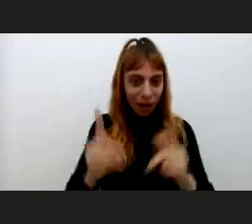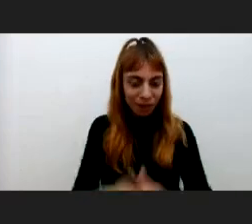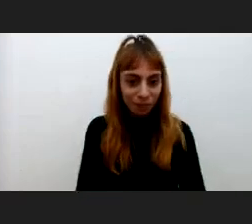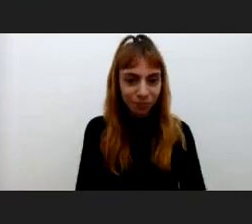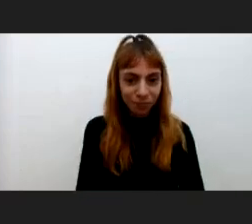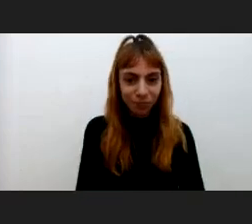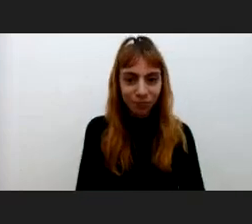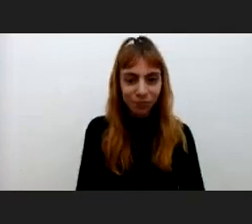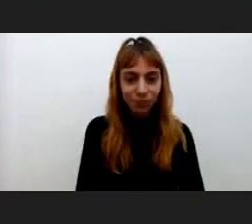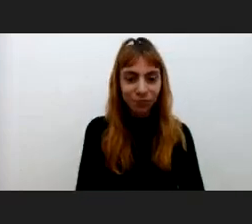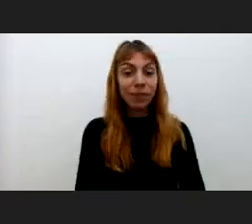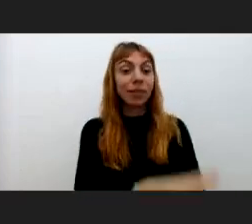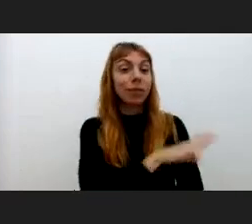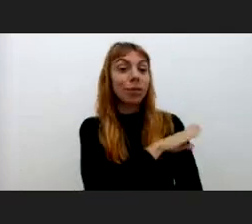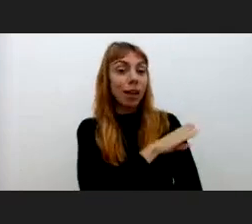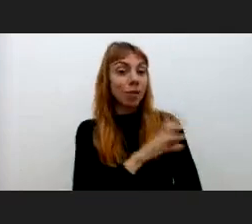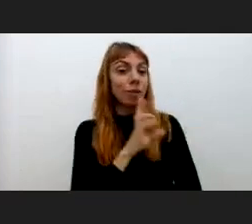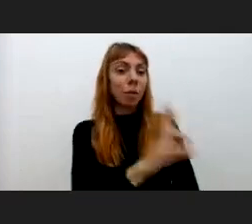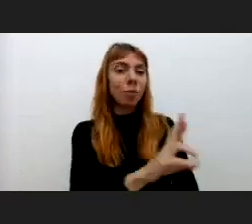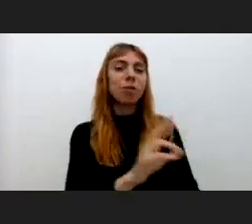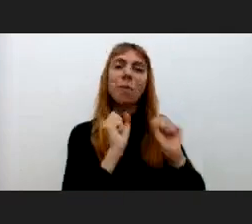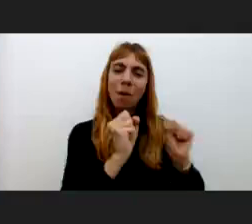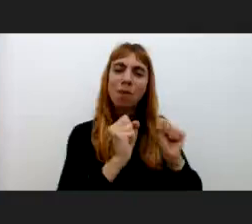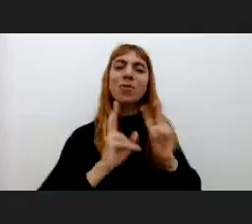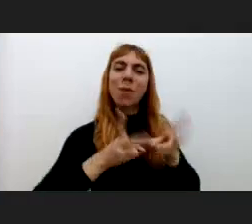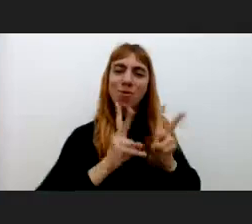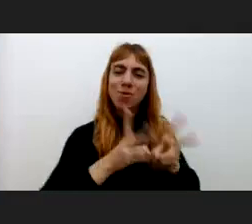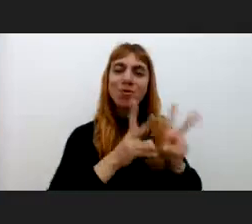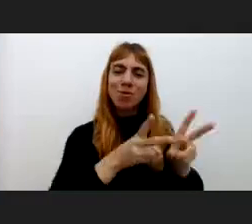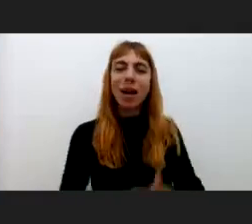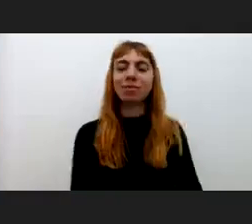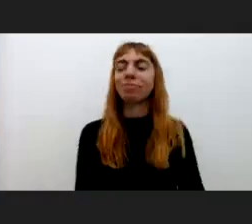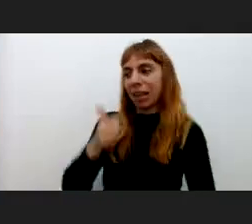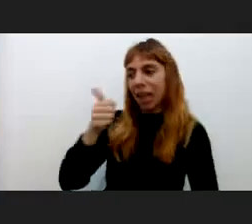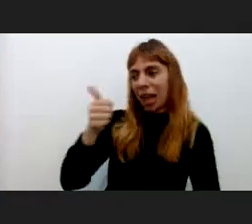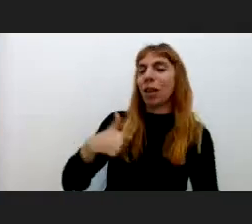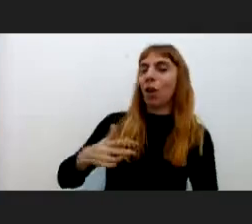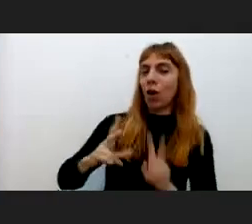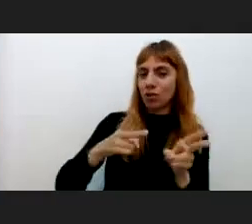algum. Podemos seguir, professor. Podemos seguir, Podemos né? seguir. Então vamos.